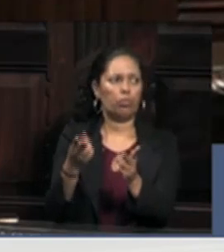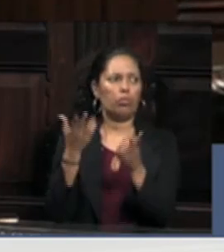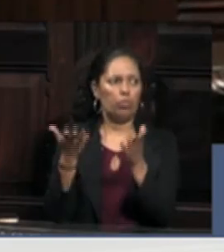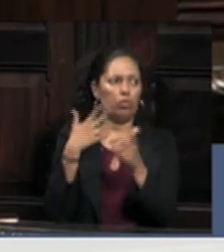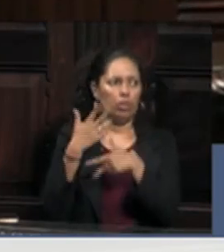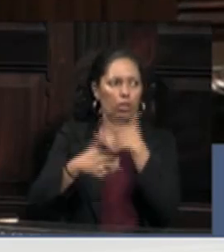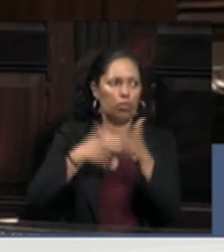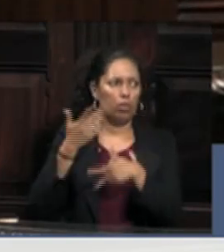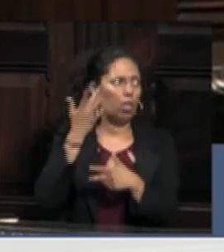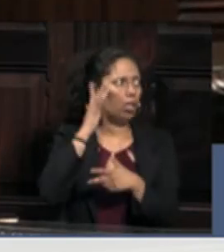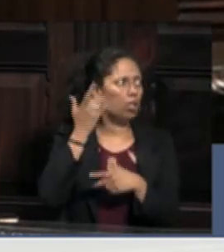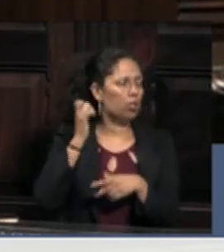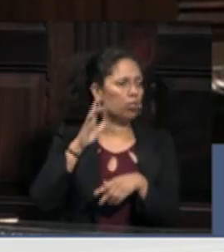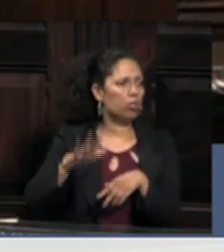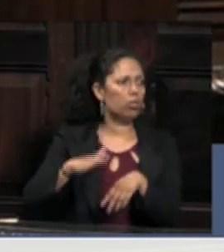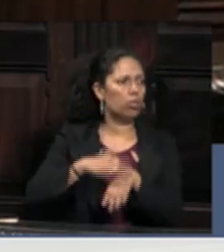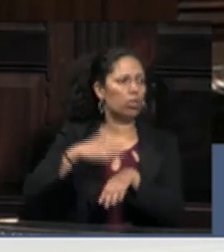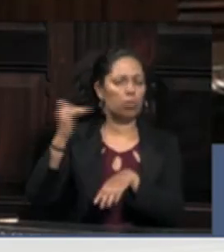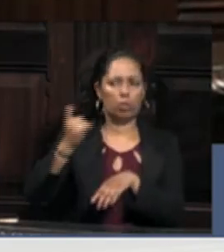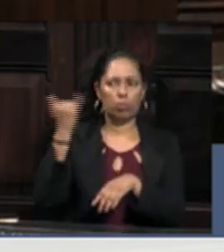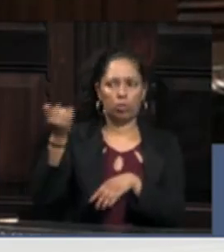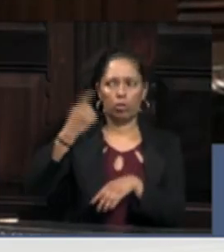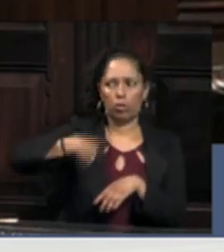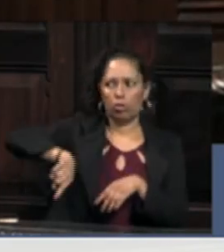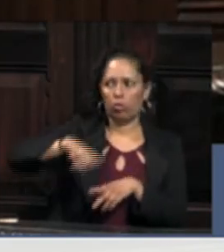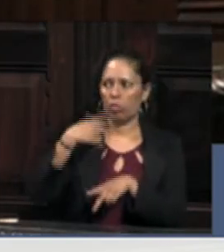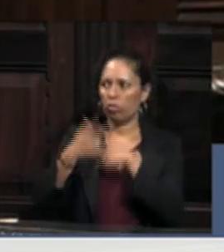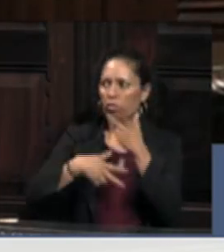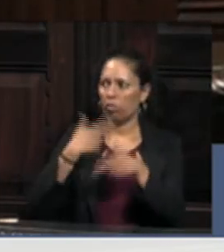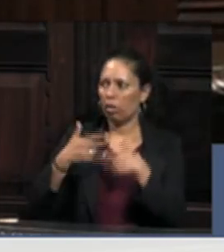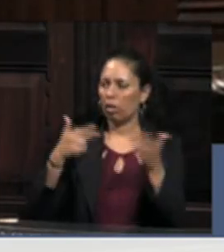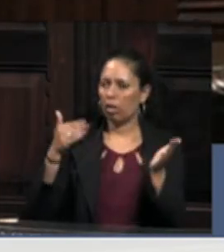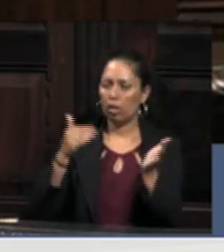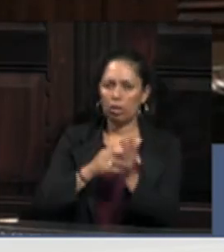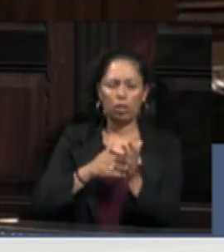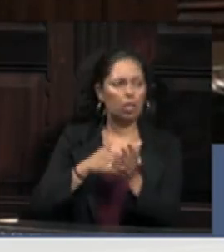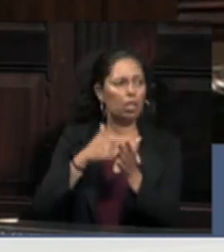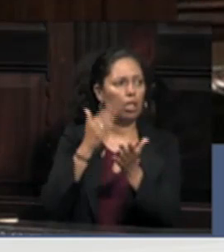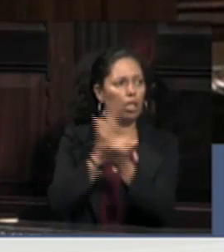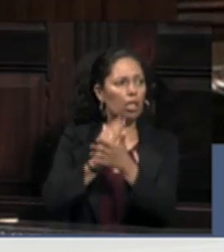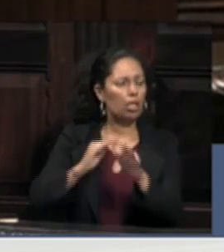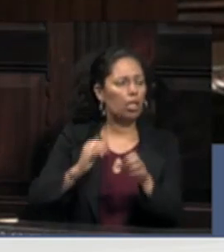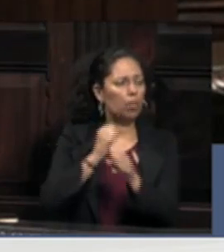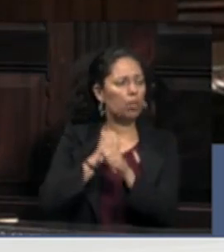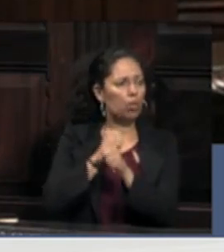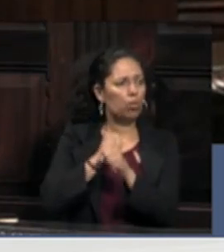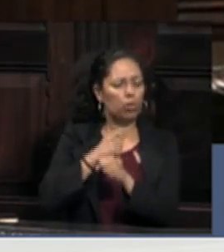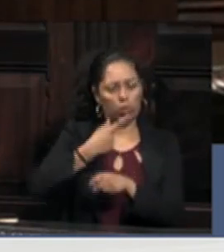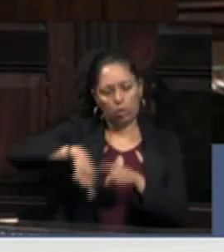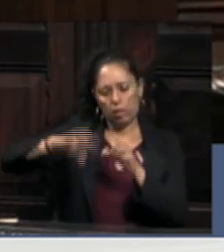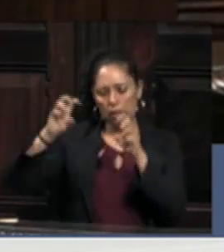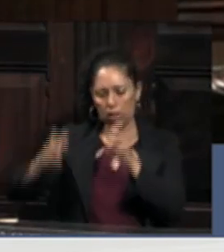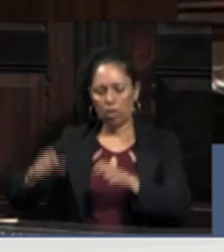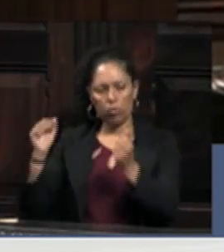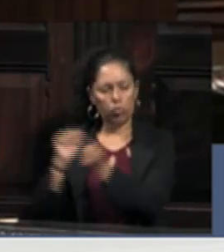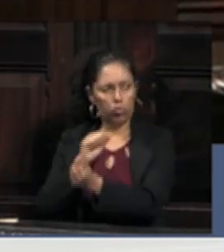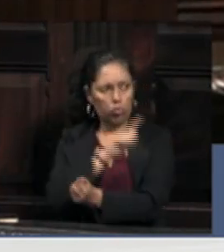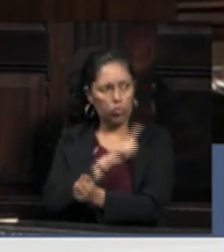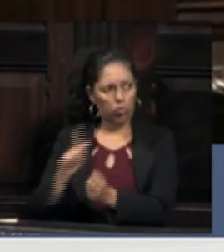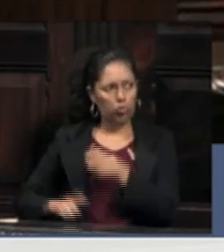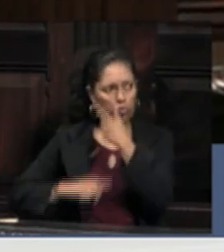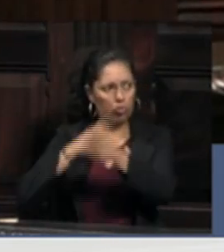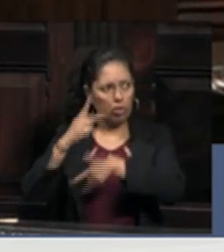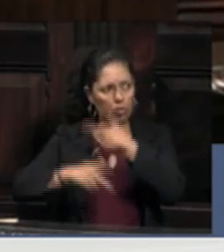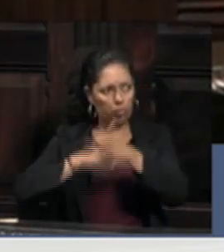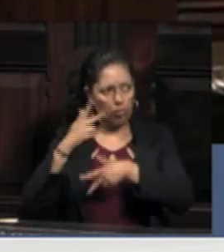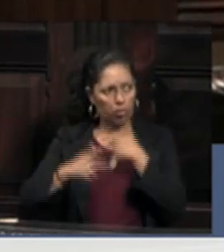fazer. Acho, portanto, que a gente deve fazer um esforço para até o final do ano dialogar com o governo, ver se de fato essa minuta que está